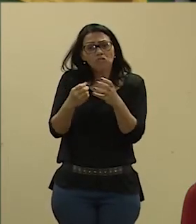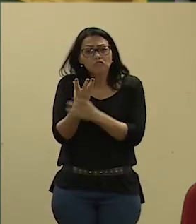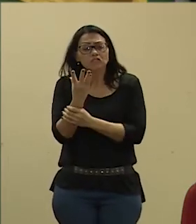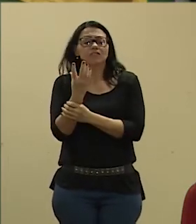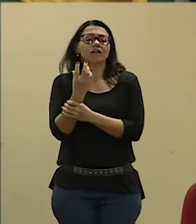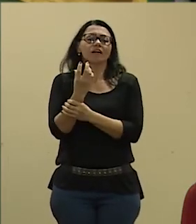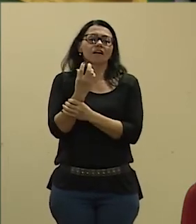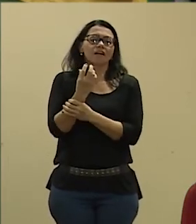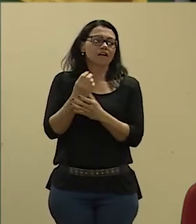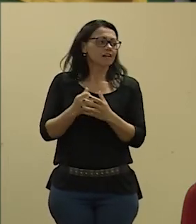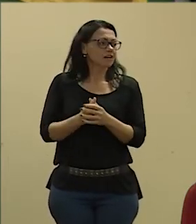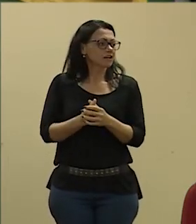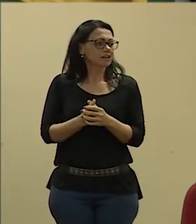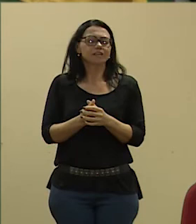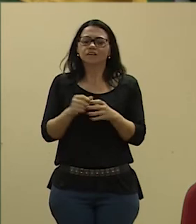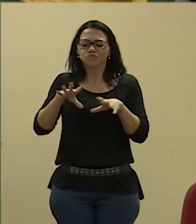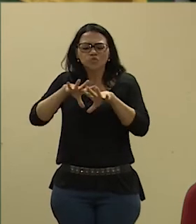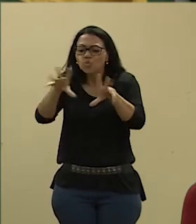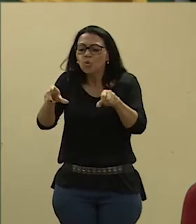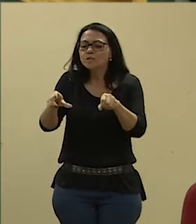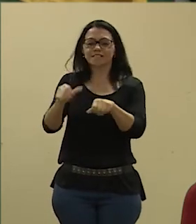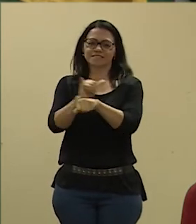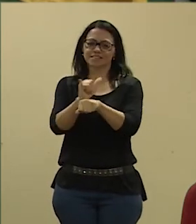permite que é bem bem legal